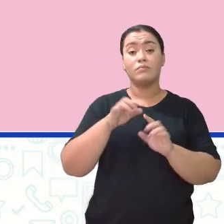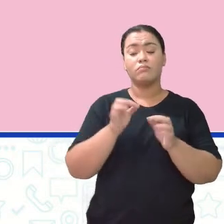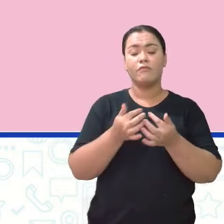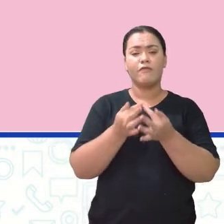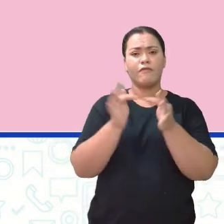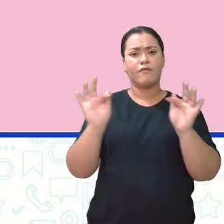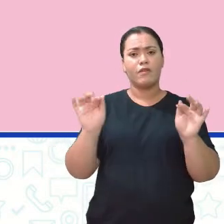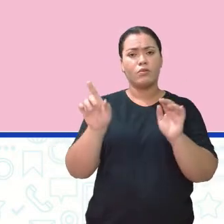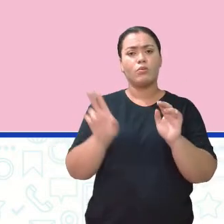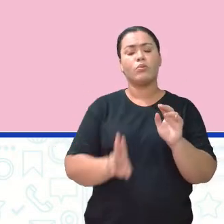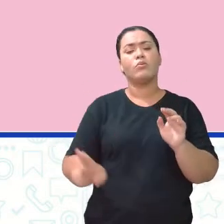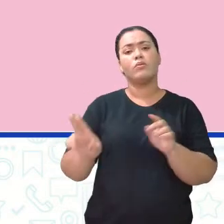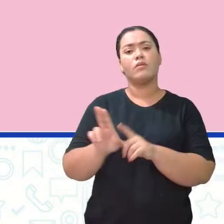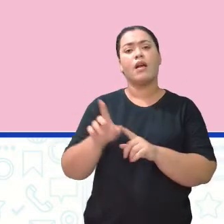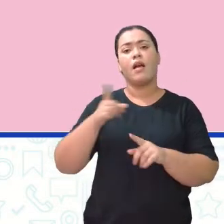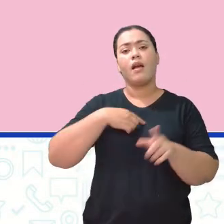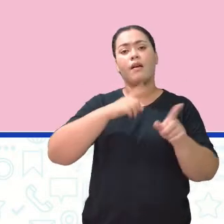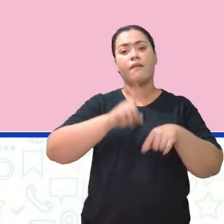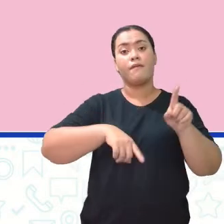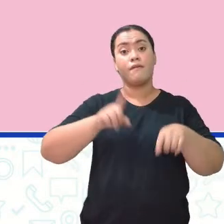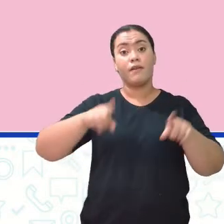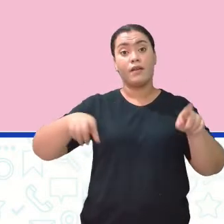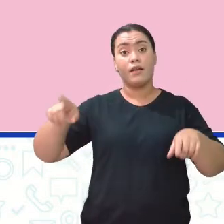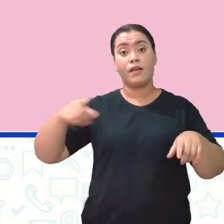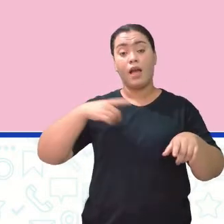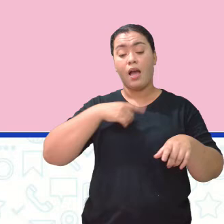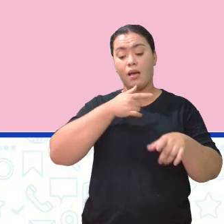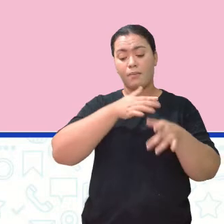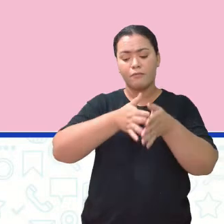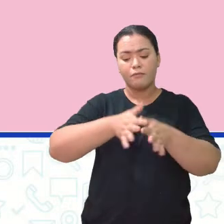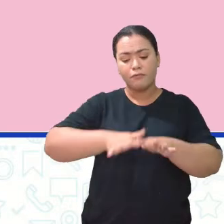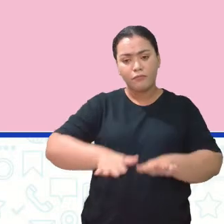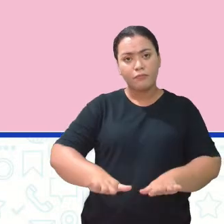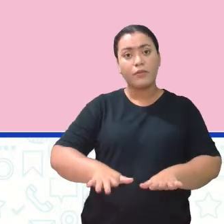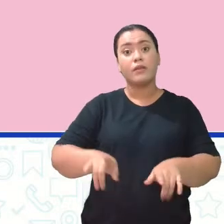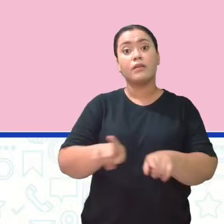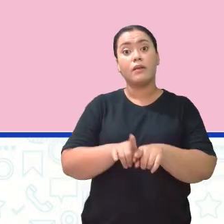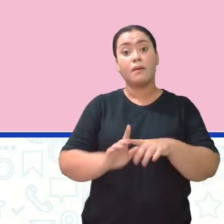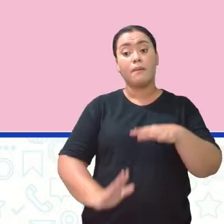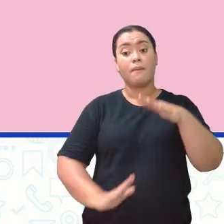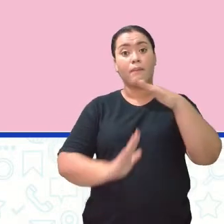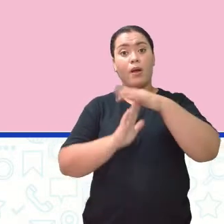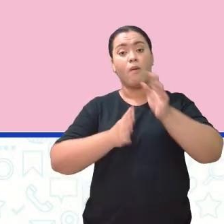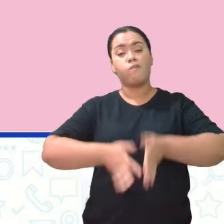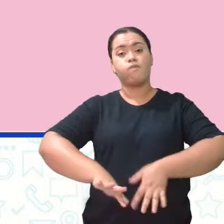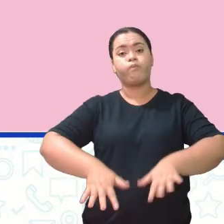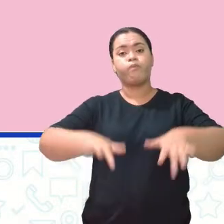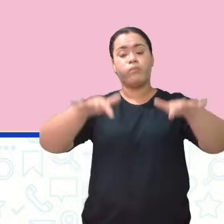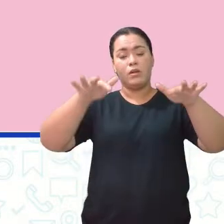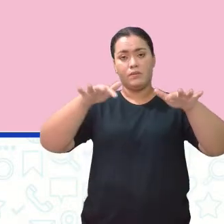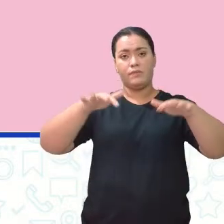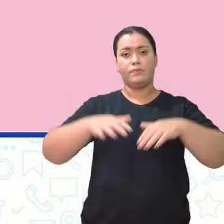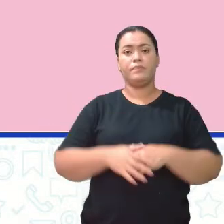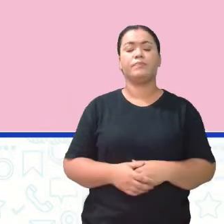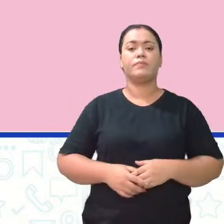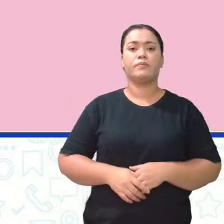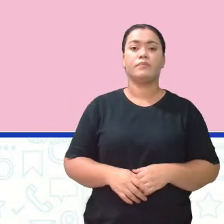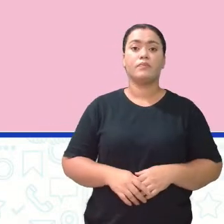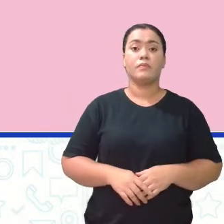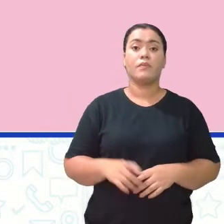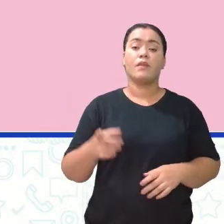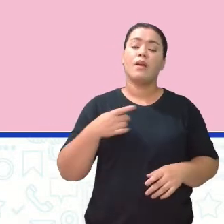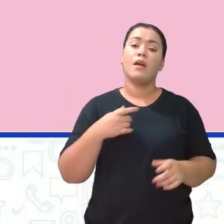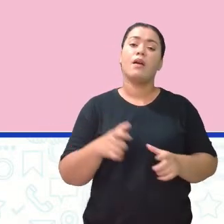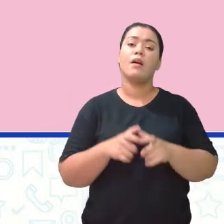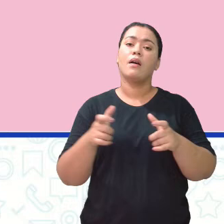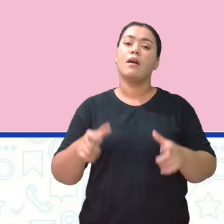para designar a variação entre o nível mínimo da maré baixa e o nível máximo da maré alta. Quanto à sua